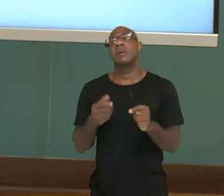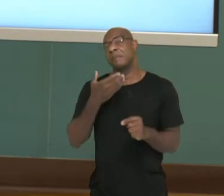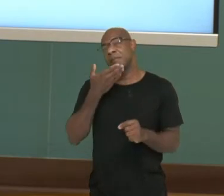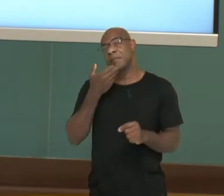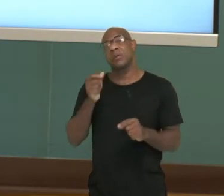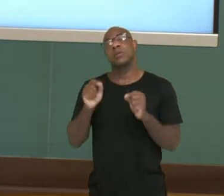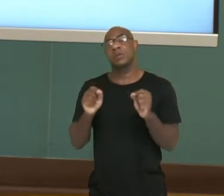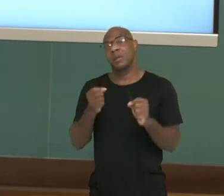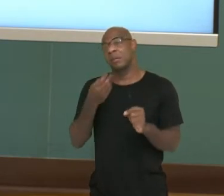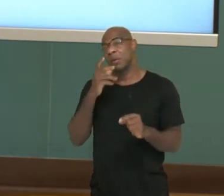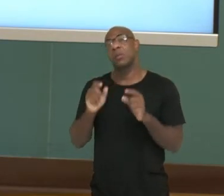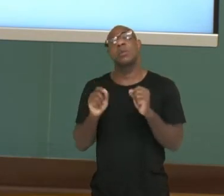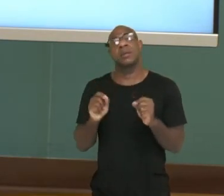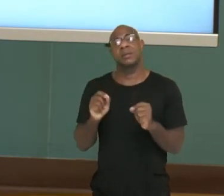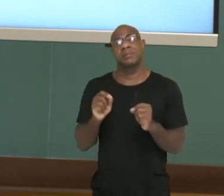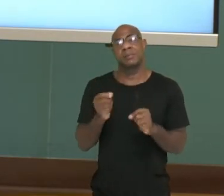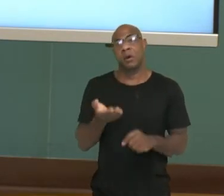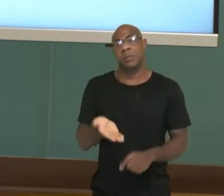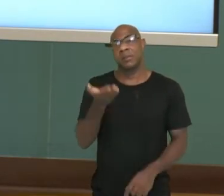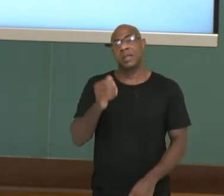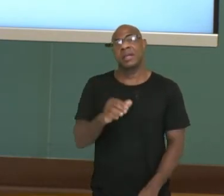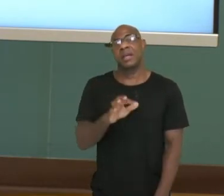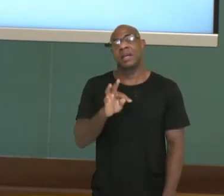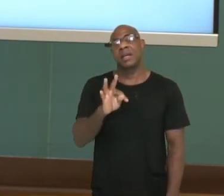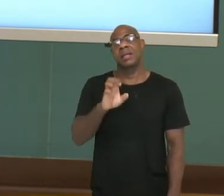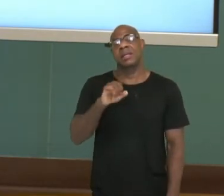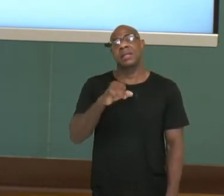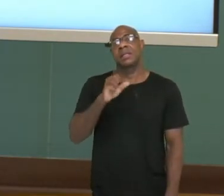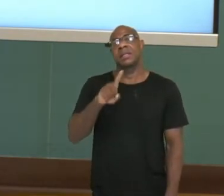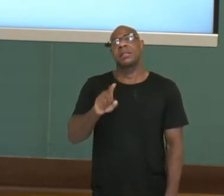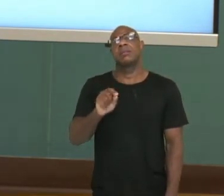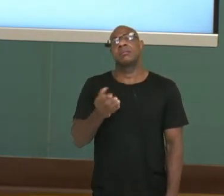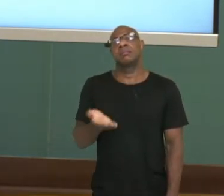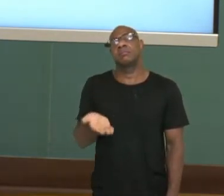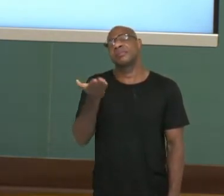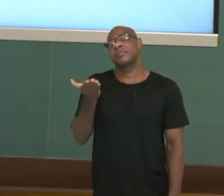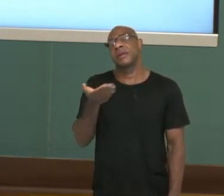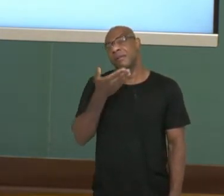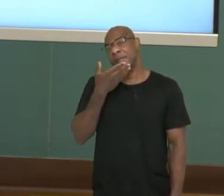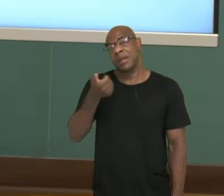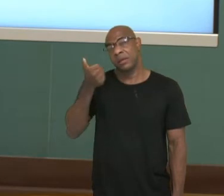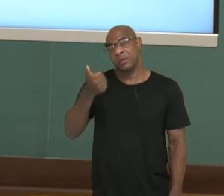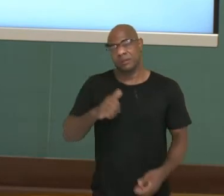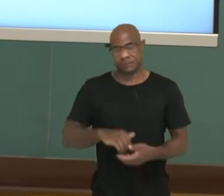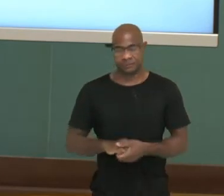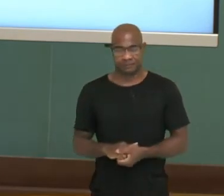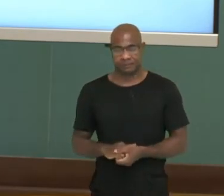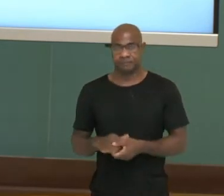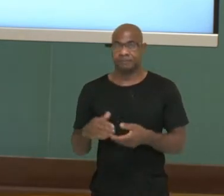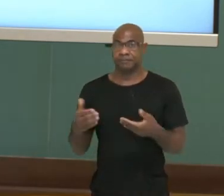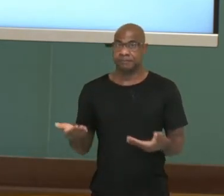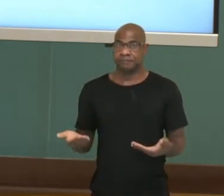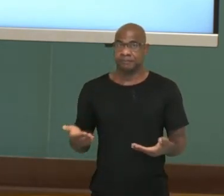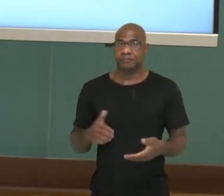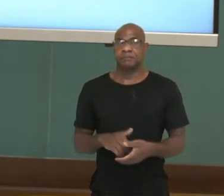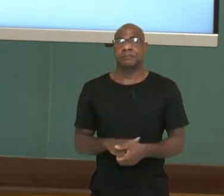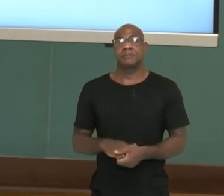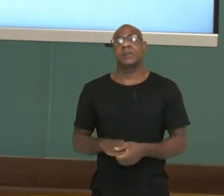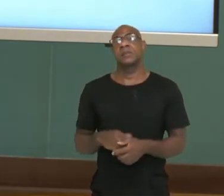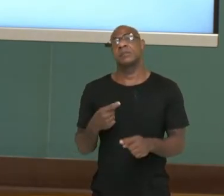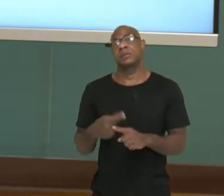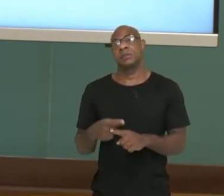tensão: aquece menos. Aumentar a tensão é melhor. Então, pôr baterias em série é melhor,